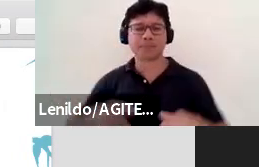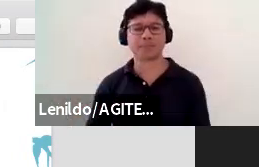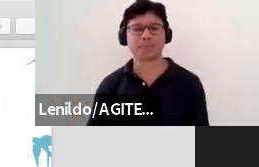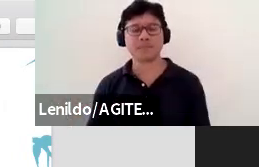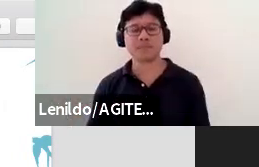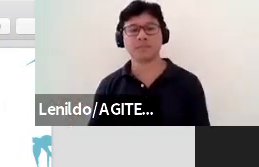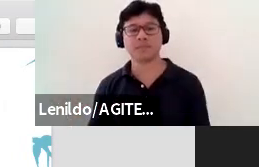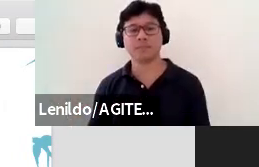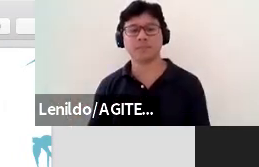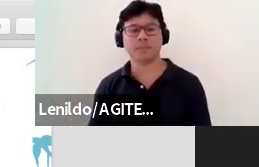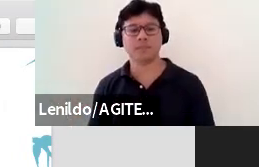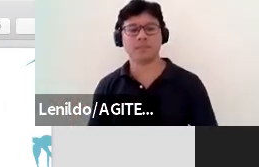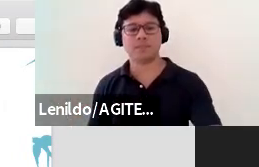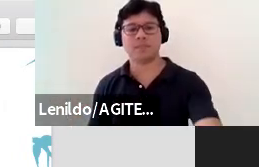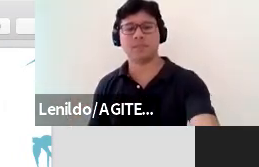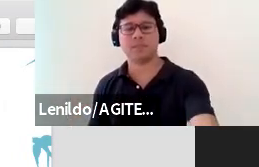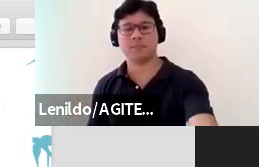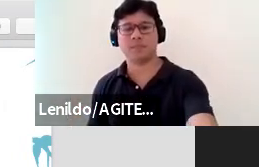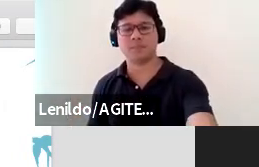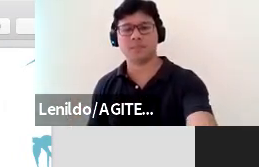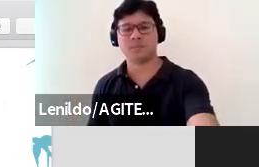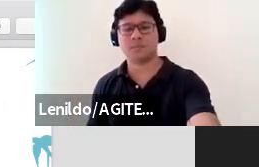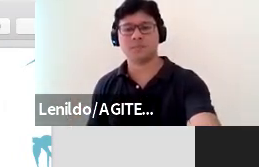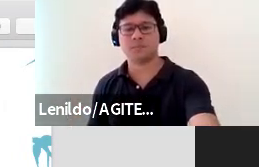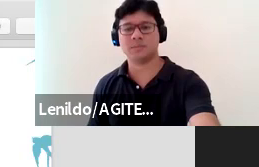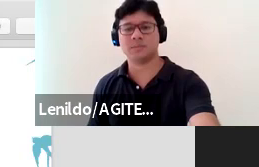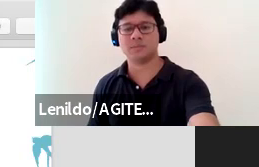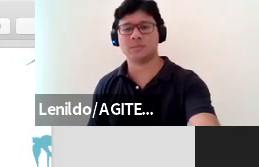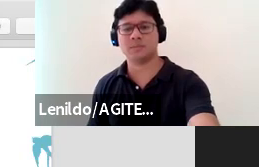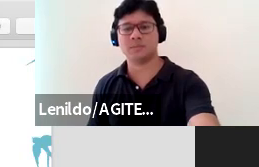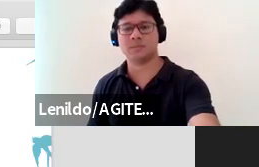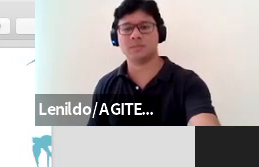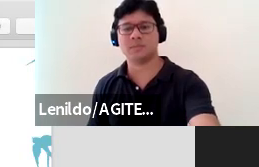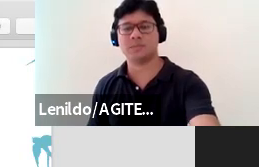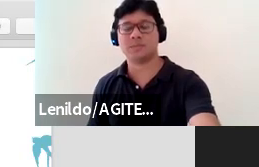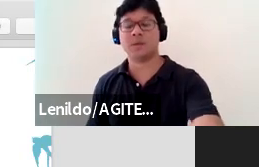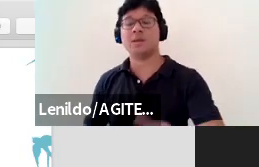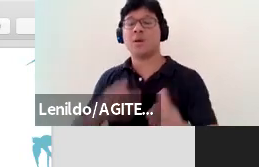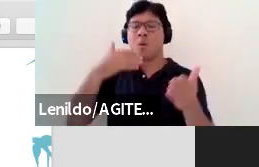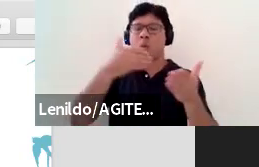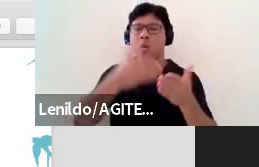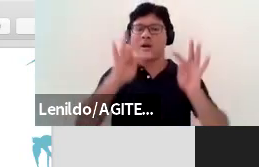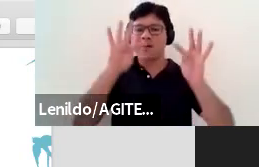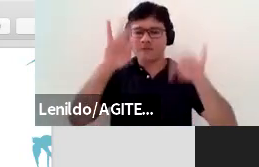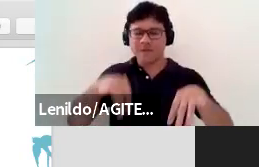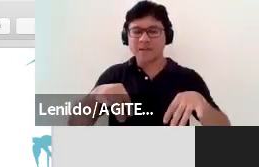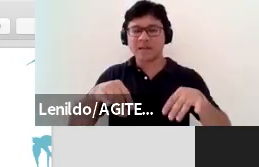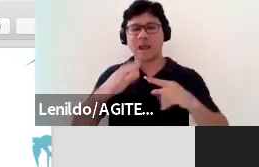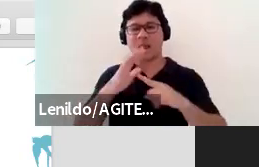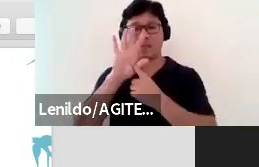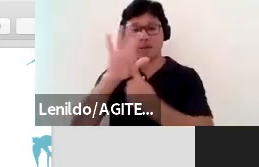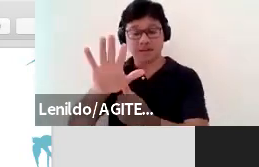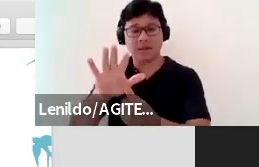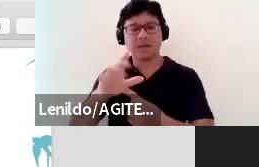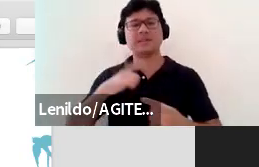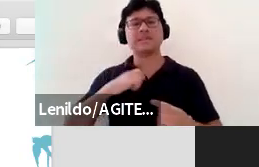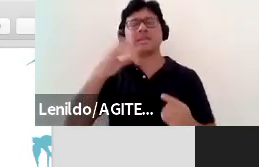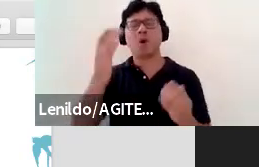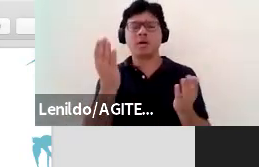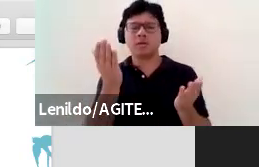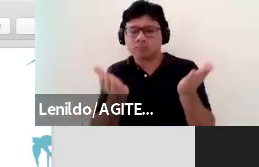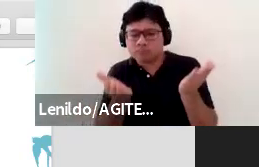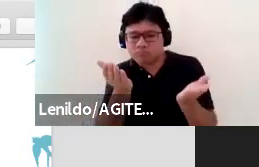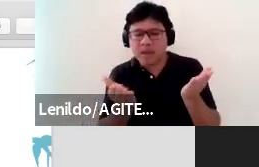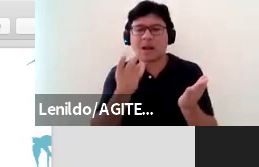Bom, já chegando mais para o final da apresentação, a gente pensou, se a gente fosse fazer um balanço, né, desses